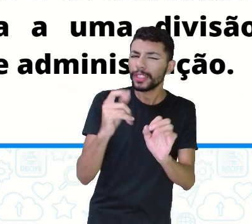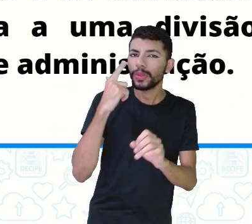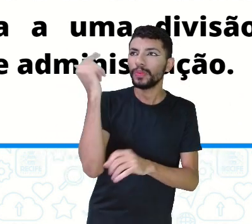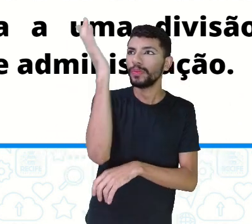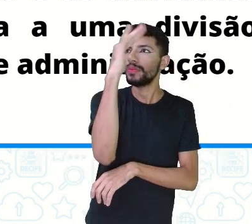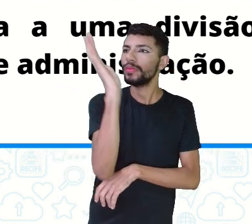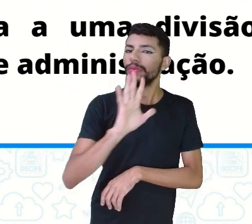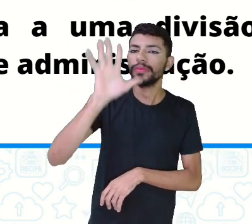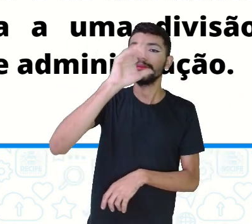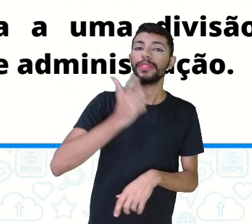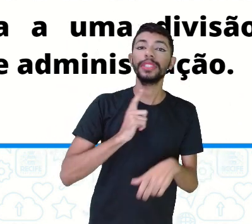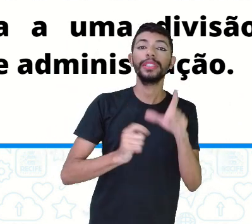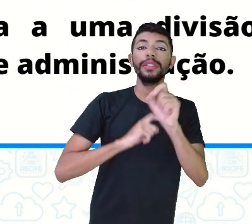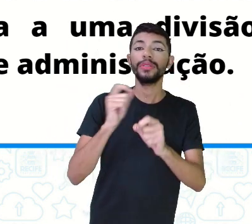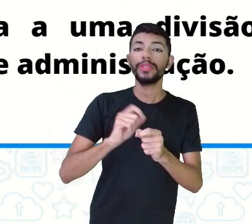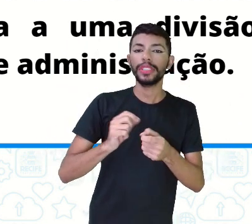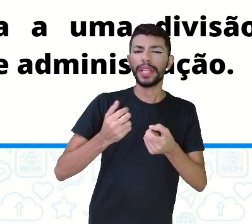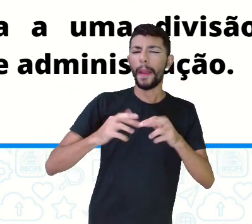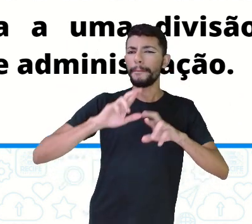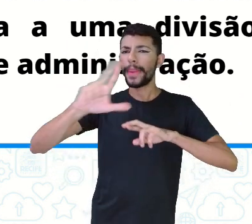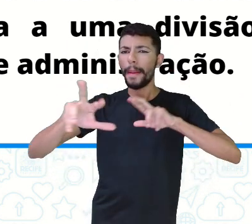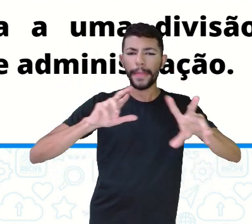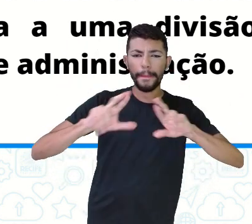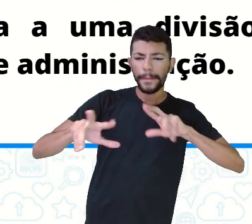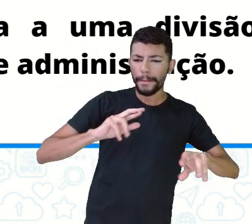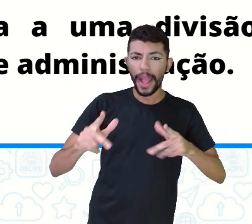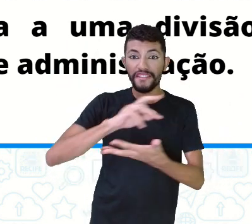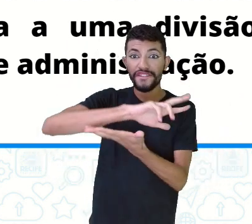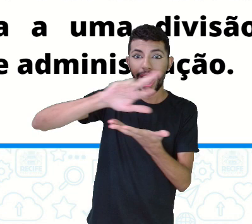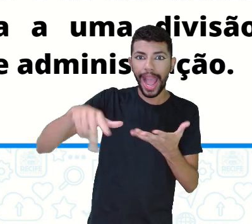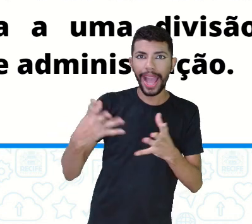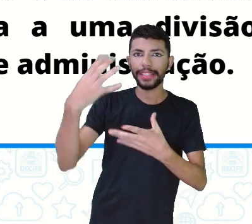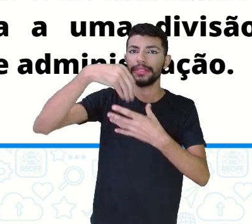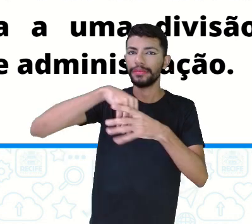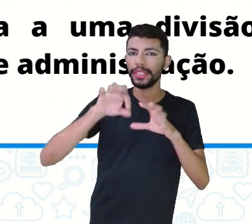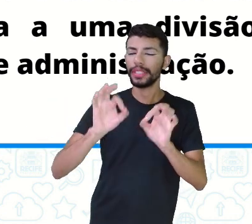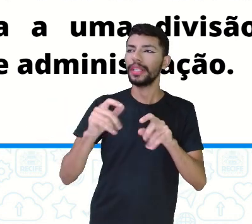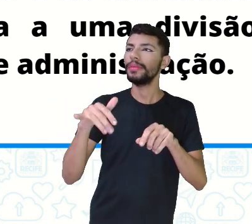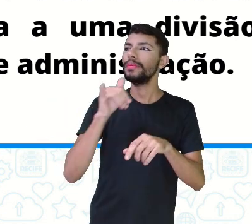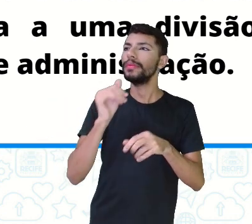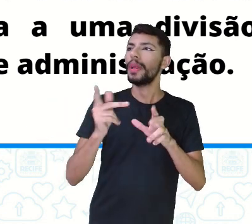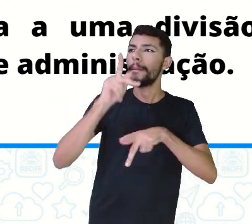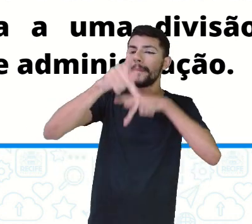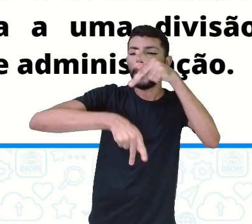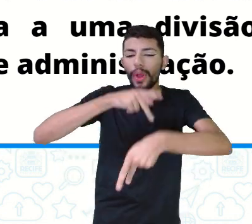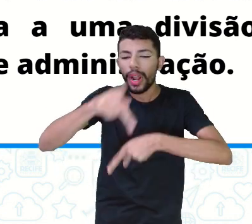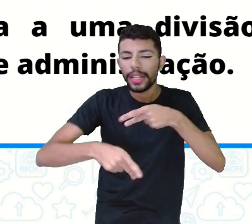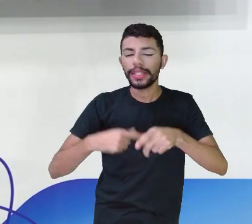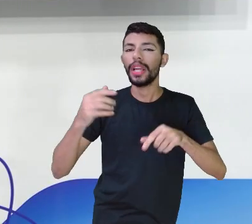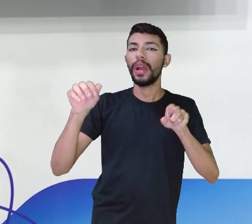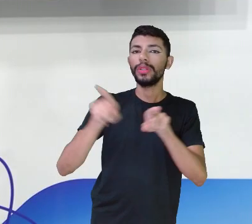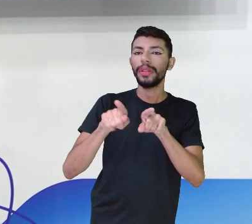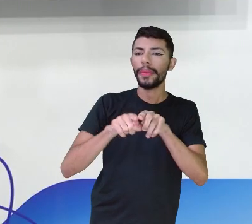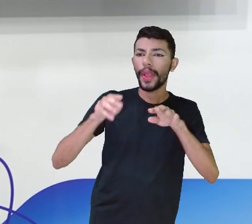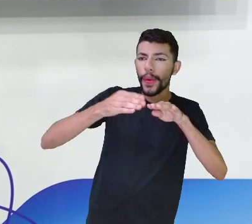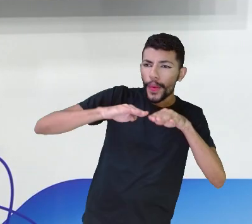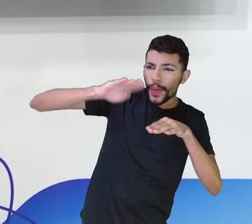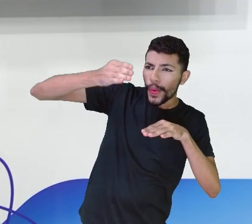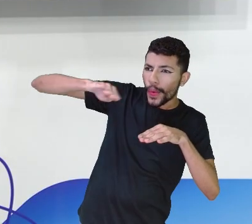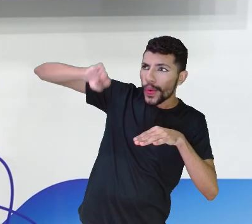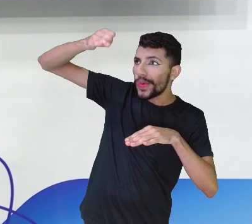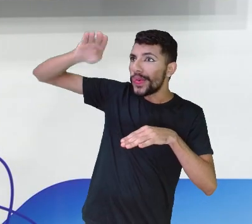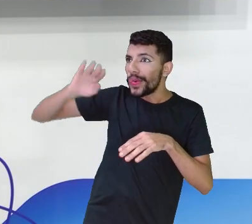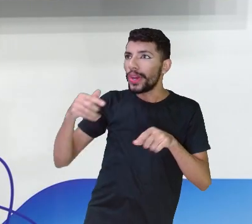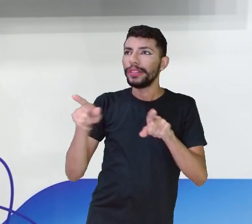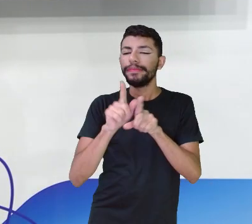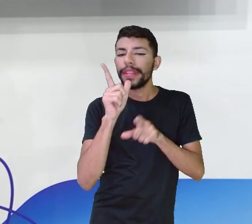Brasil apresenta grandes diferenças internas quanto à população, ao relevo, à